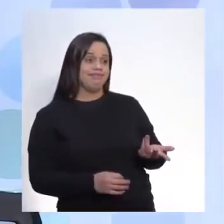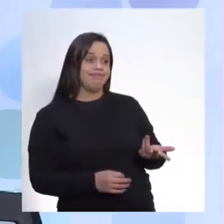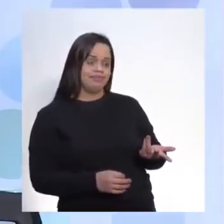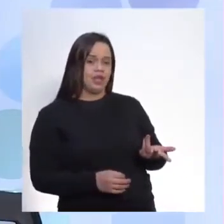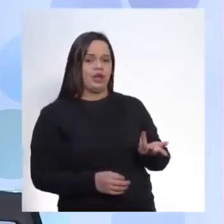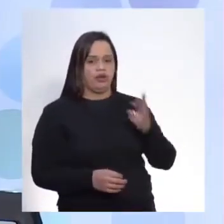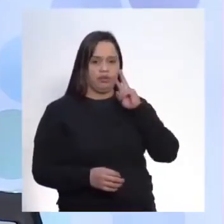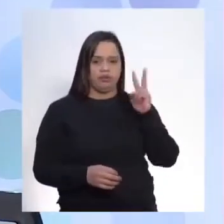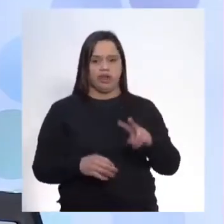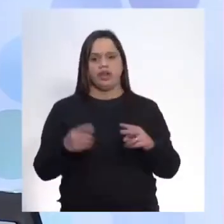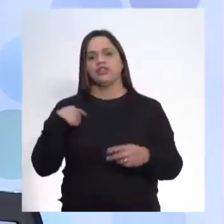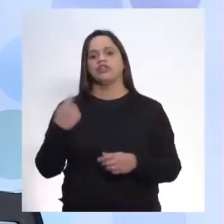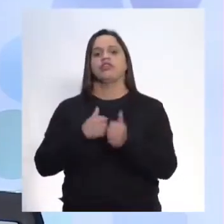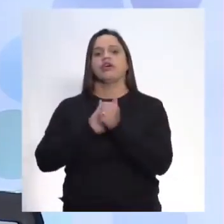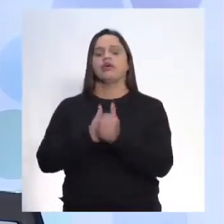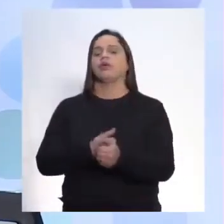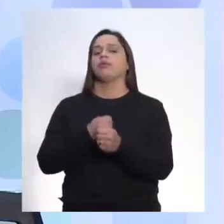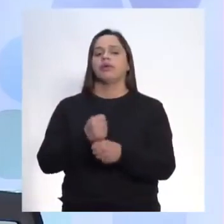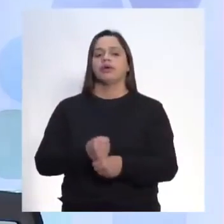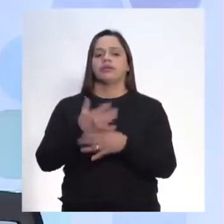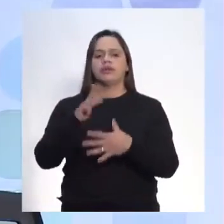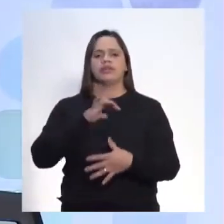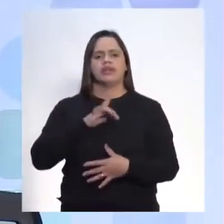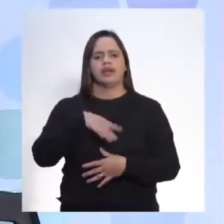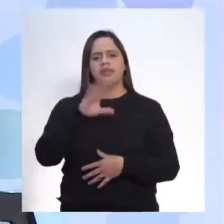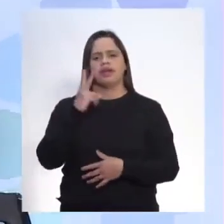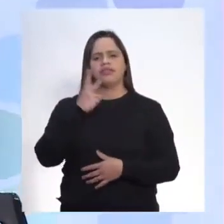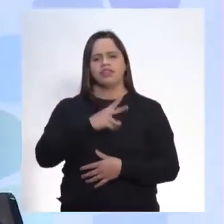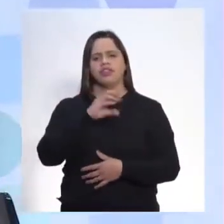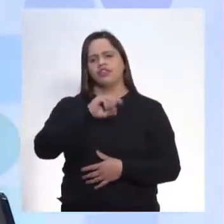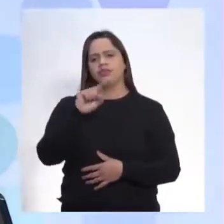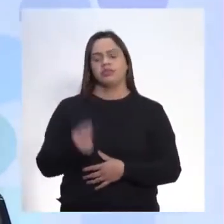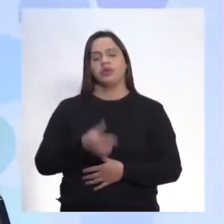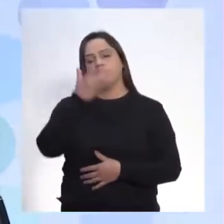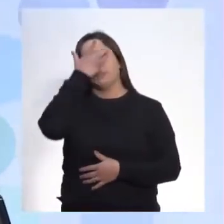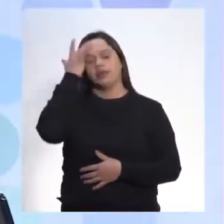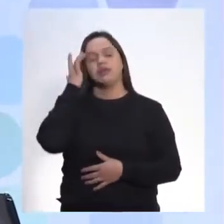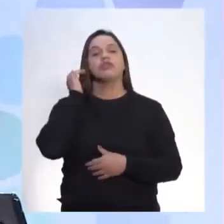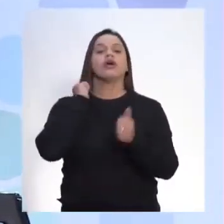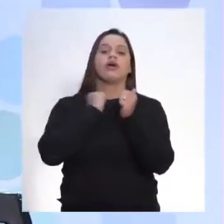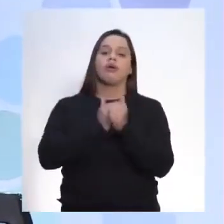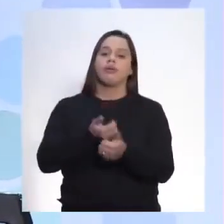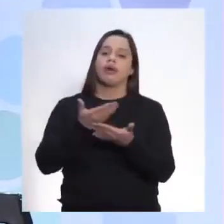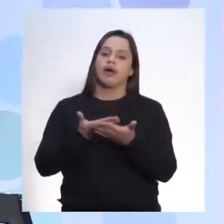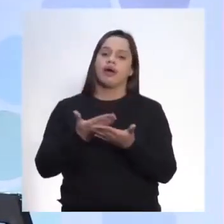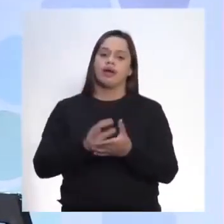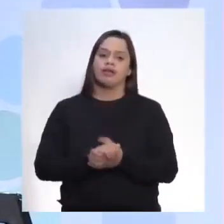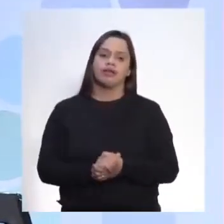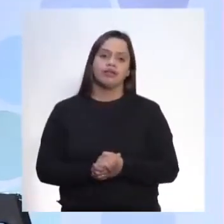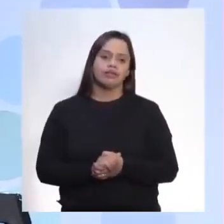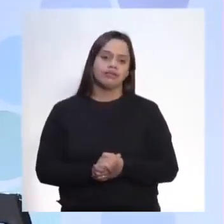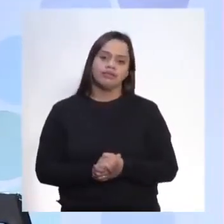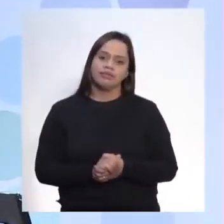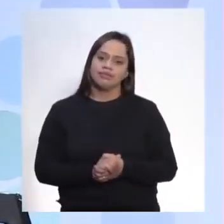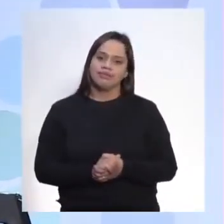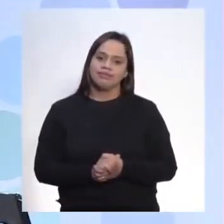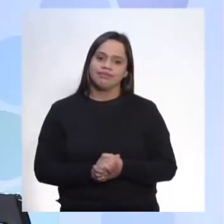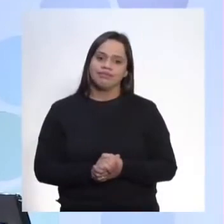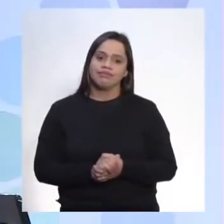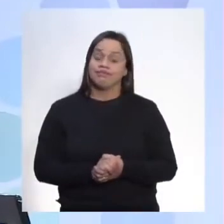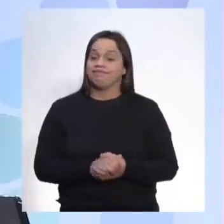A gente acompanha o chat, a gente tem mais de 20 mil pessoas nos acompanhando. E assim, gente, a gente padece